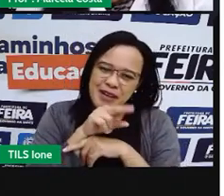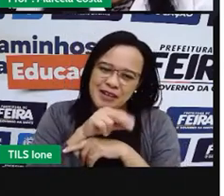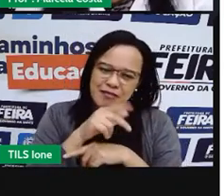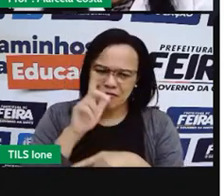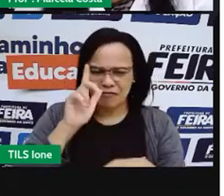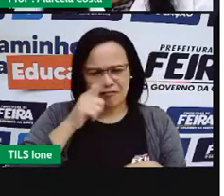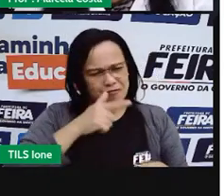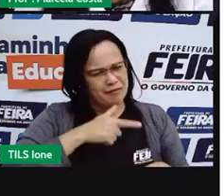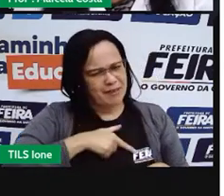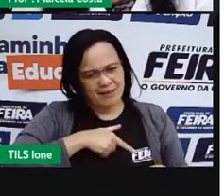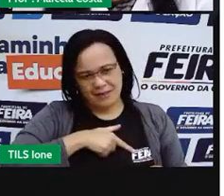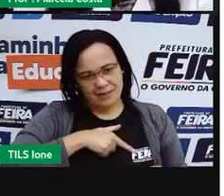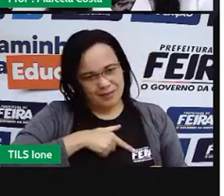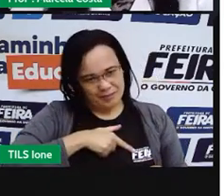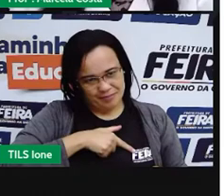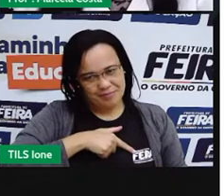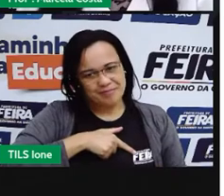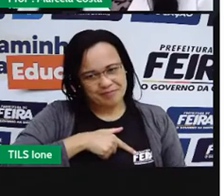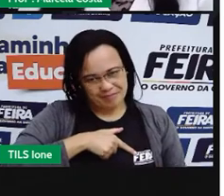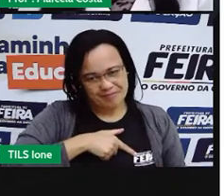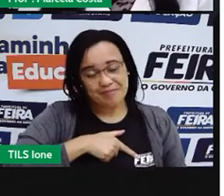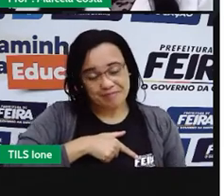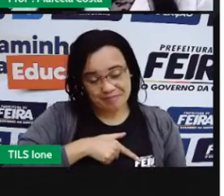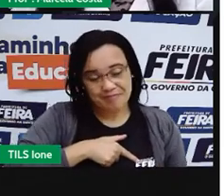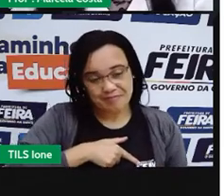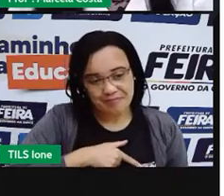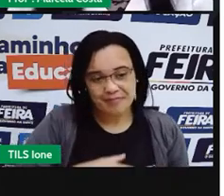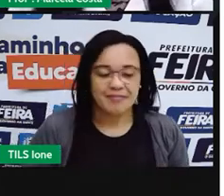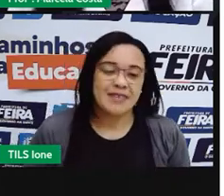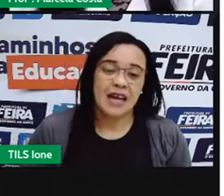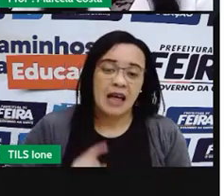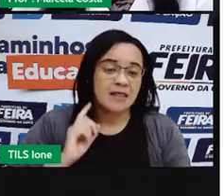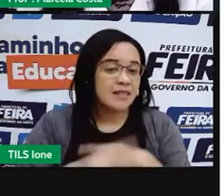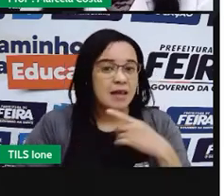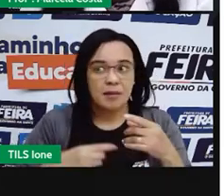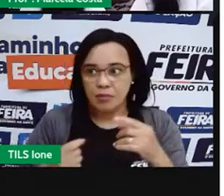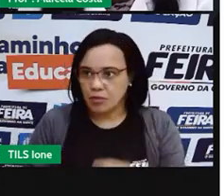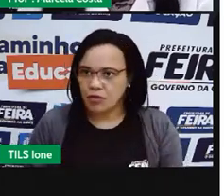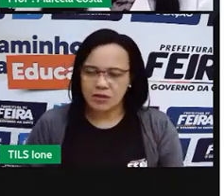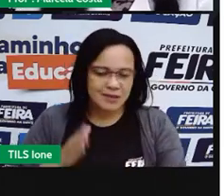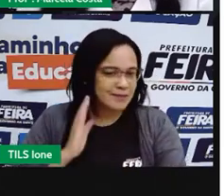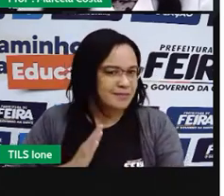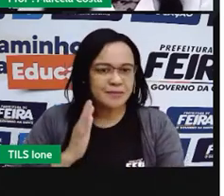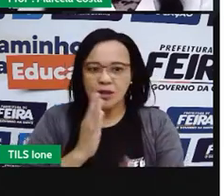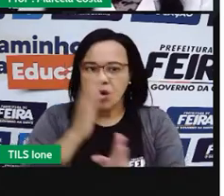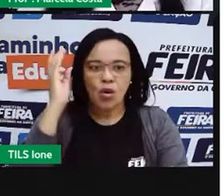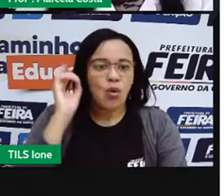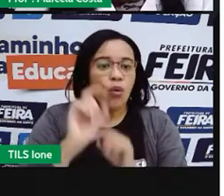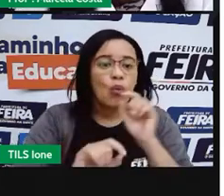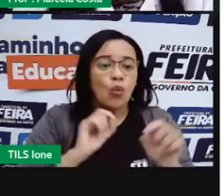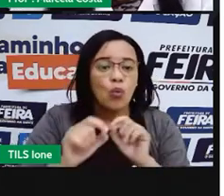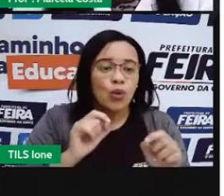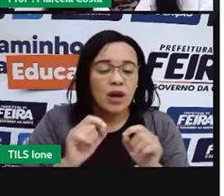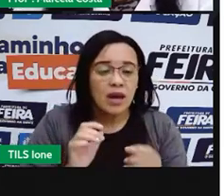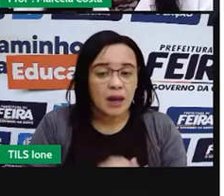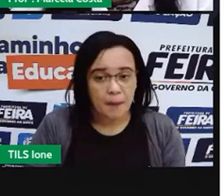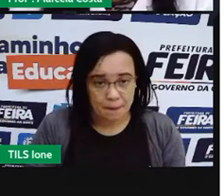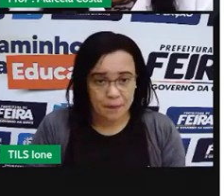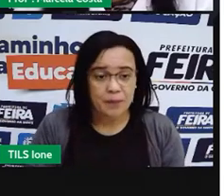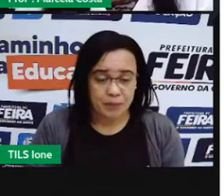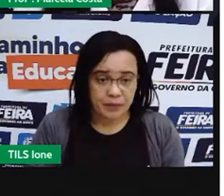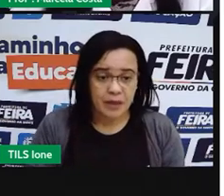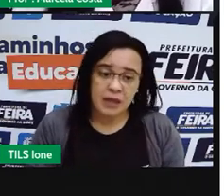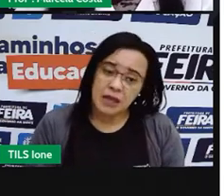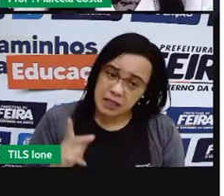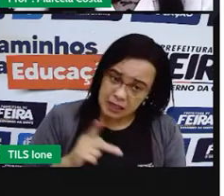Patinho Feio, que ele descobriu, né, lá no final da história, ele descobriu que ele, na